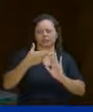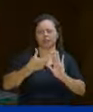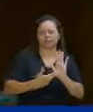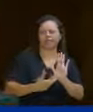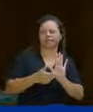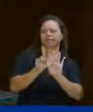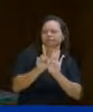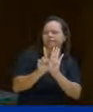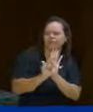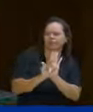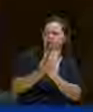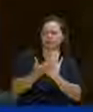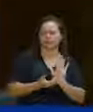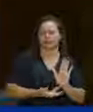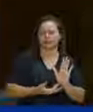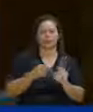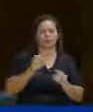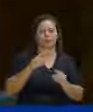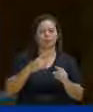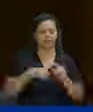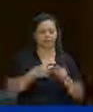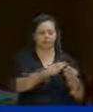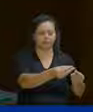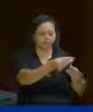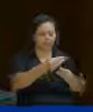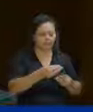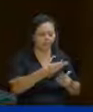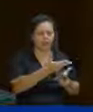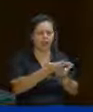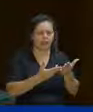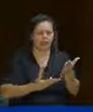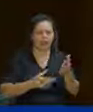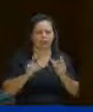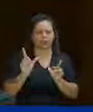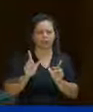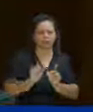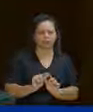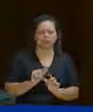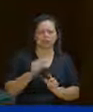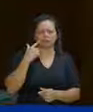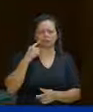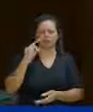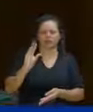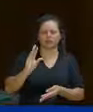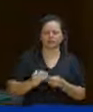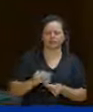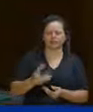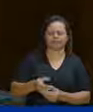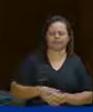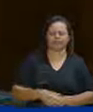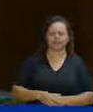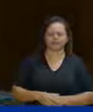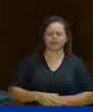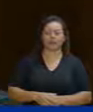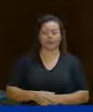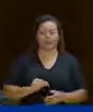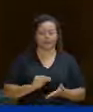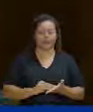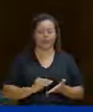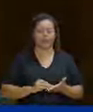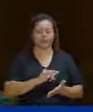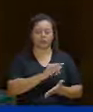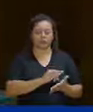limitam a expor atividades genéricas, sem detalhar quais foram concretamente executadas e não houve a juntada dos